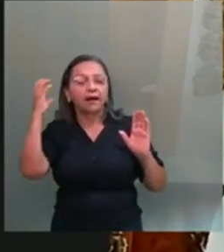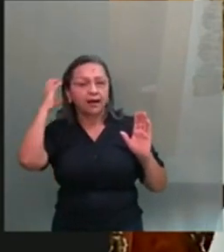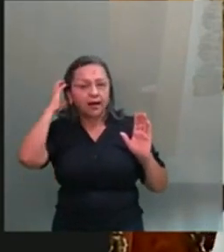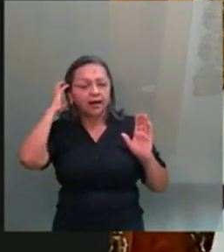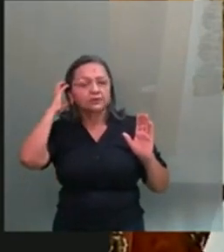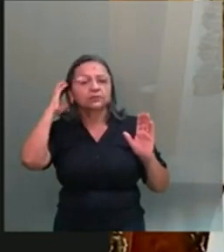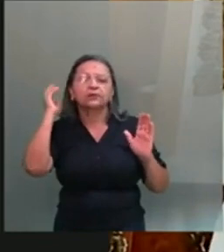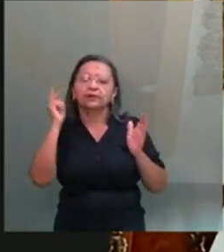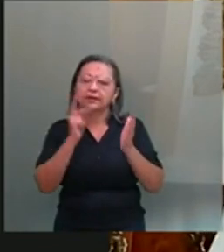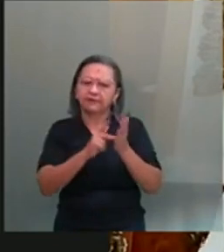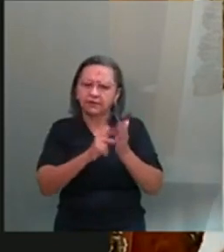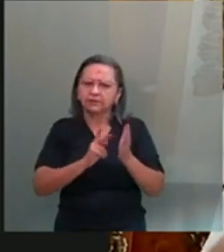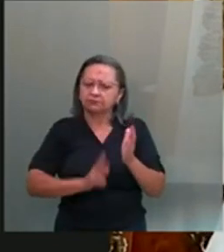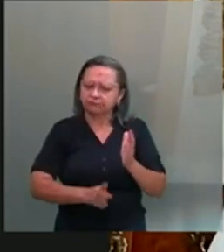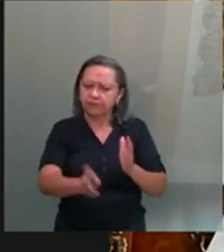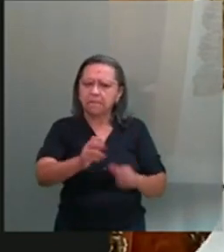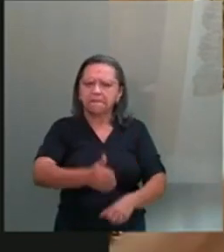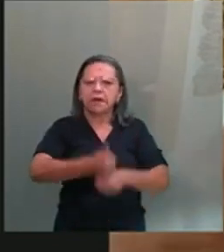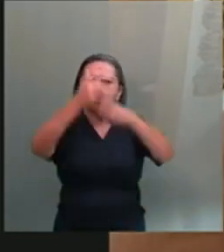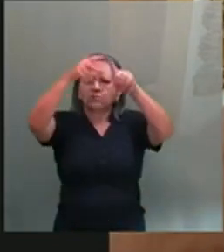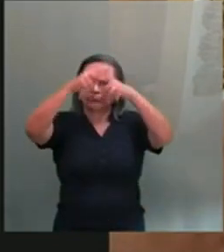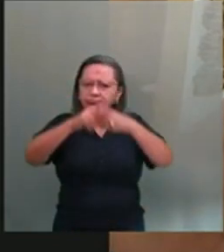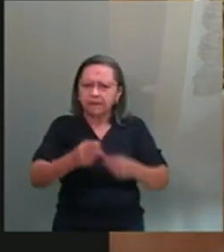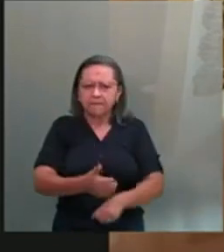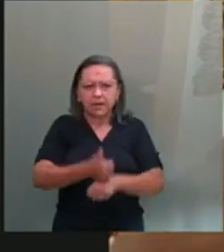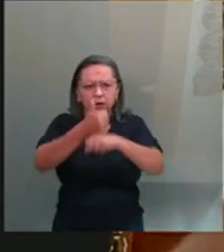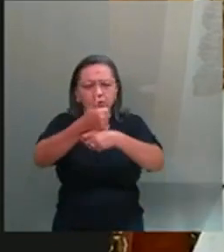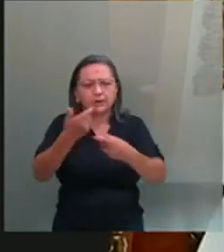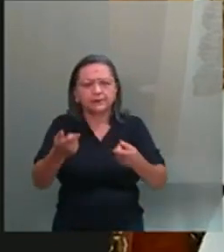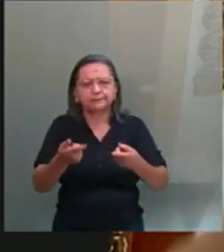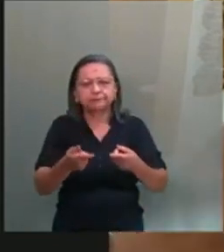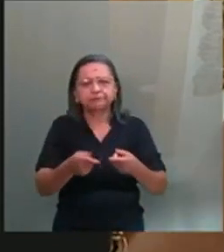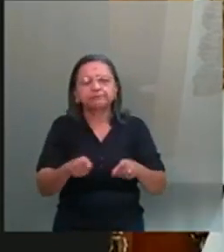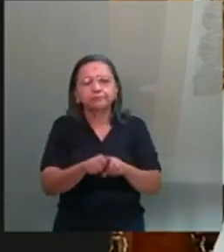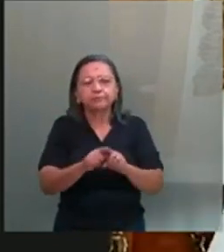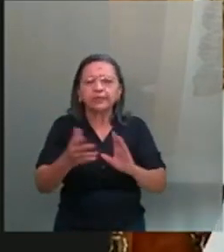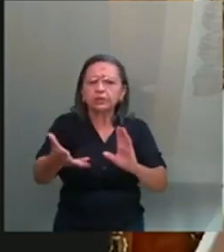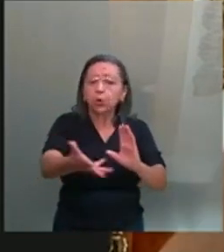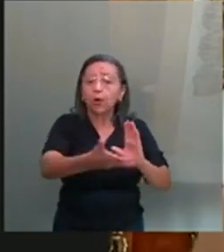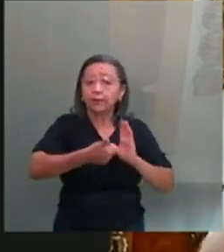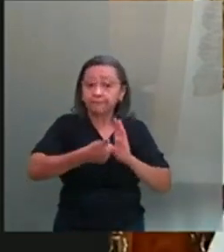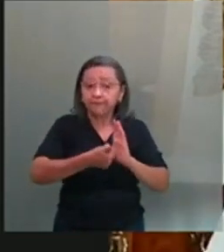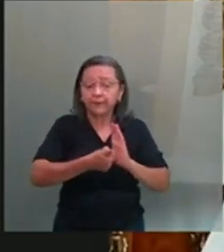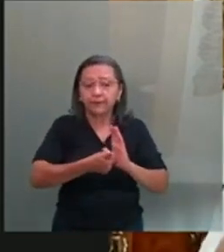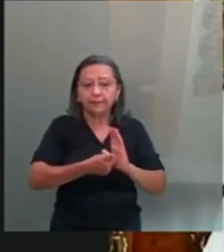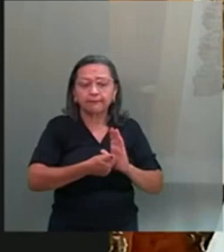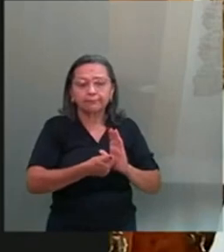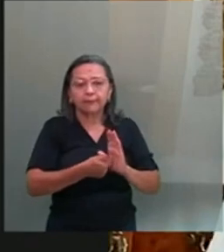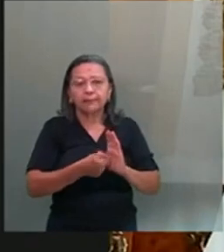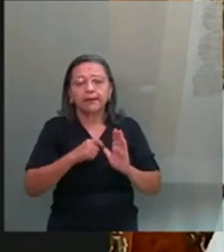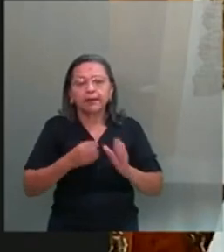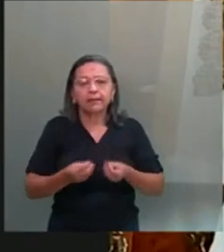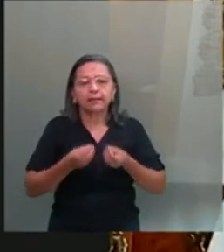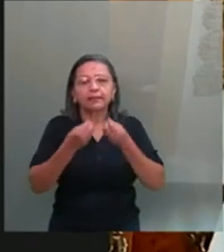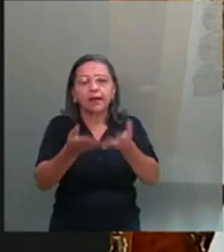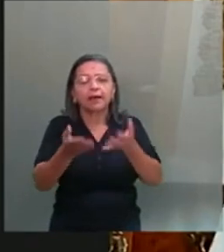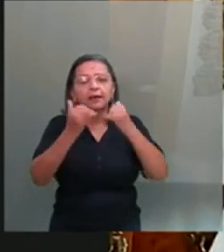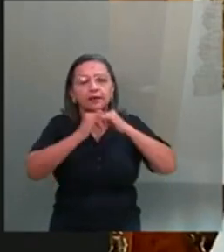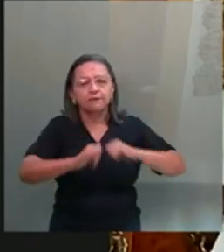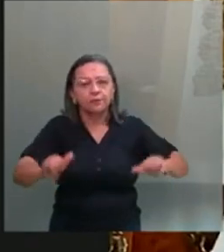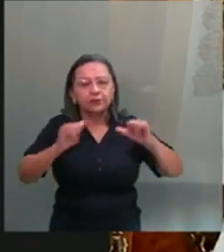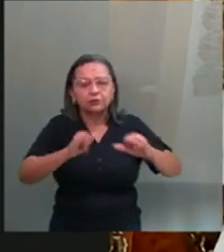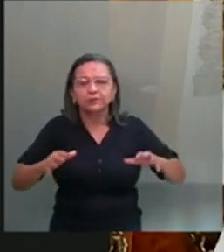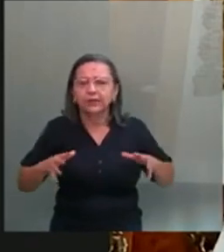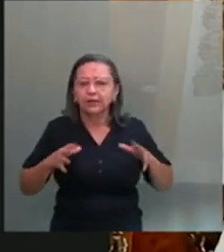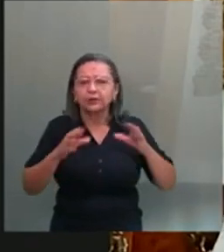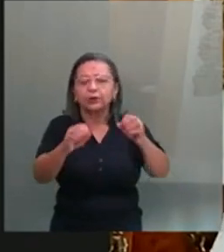na verdade, cada vez mais se aperfeiçoe, se qualifique para levar as informações para